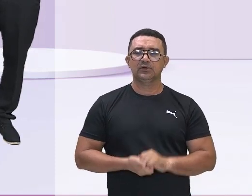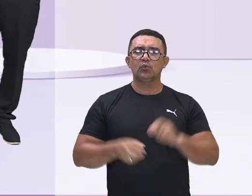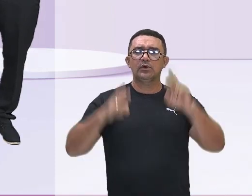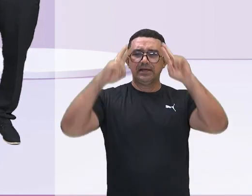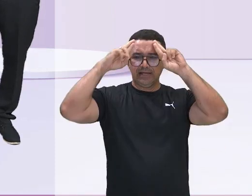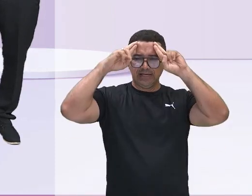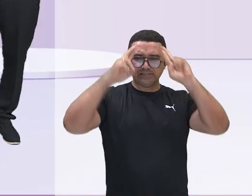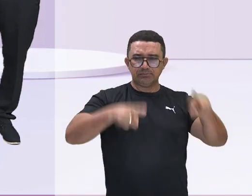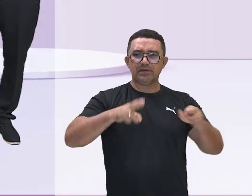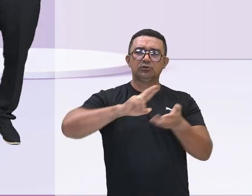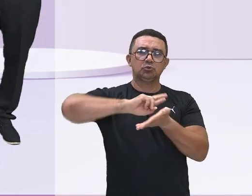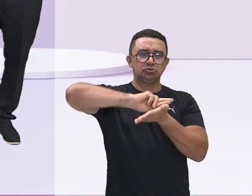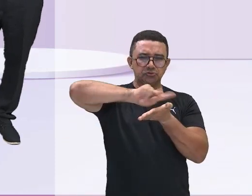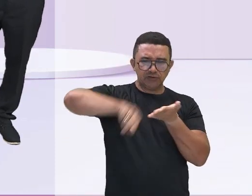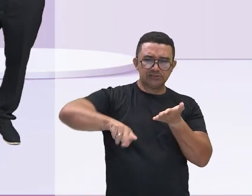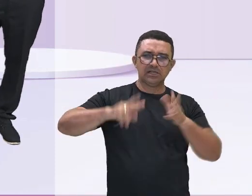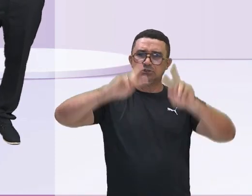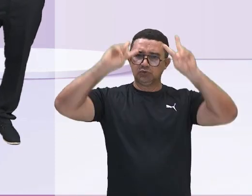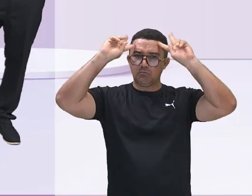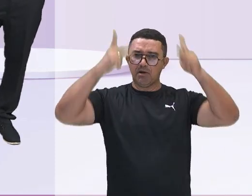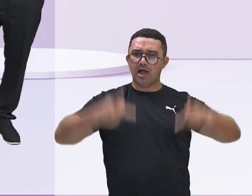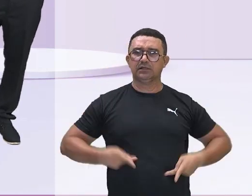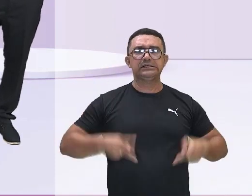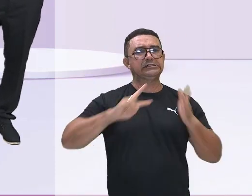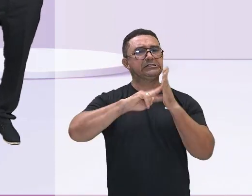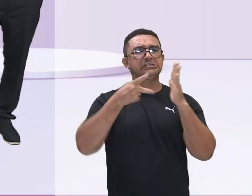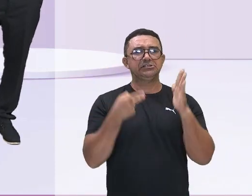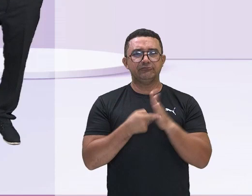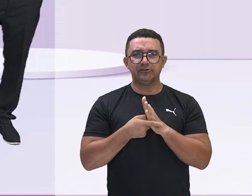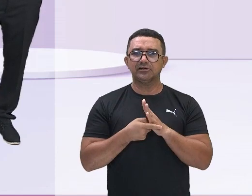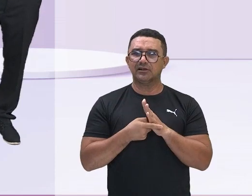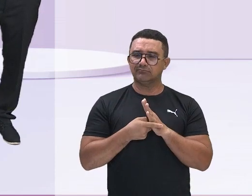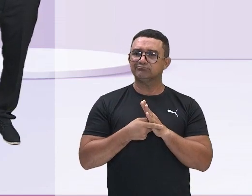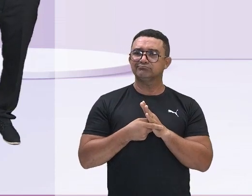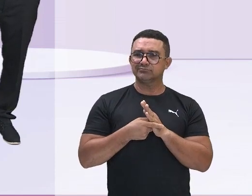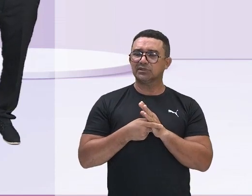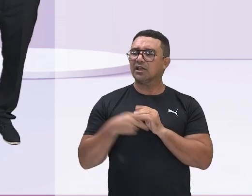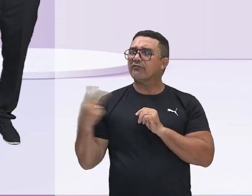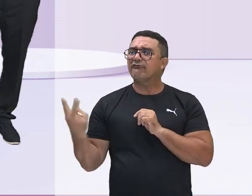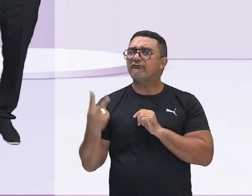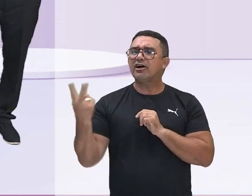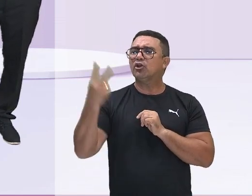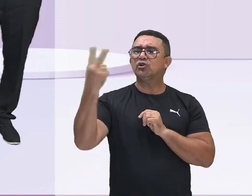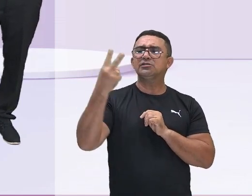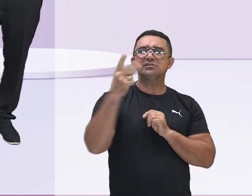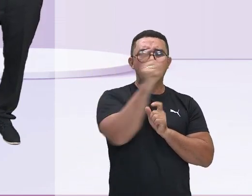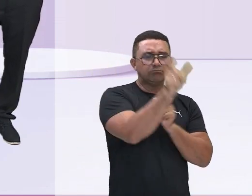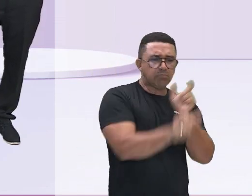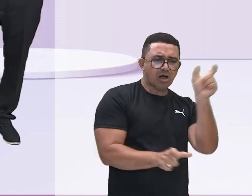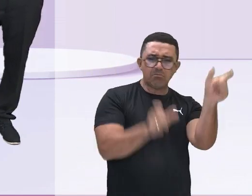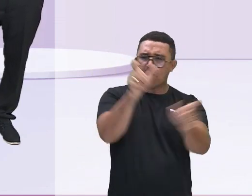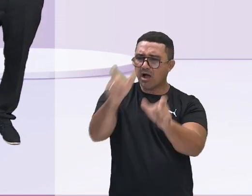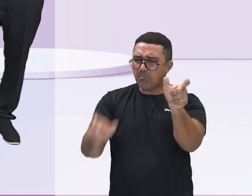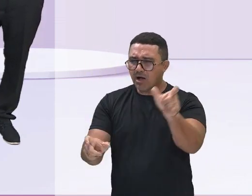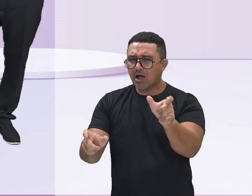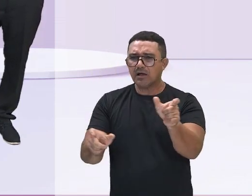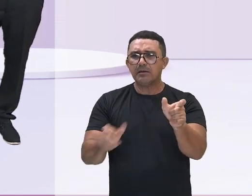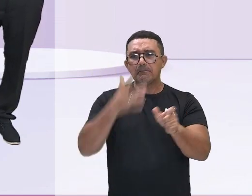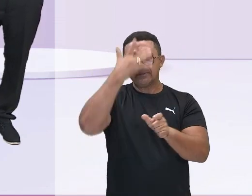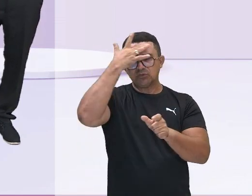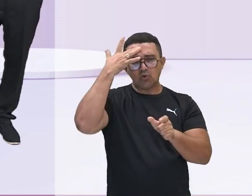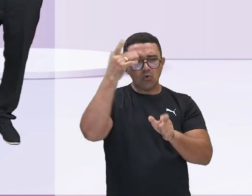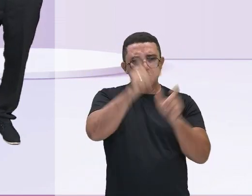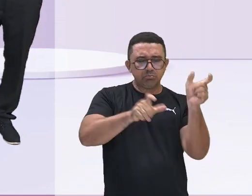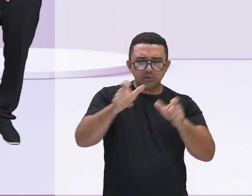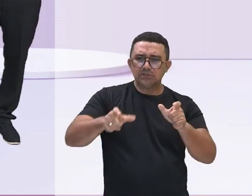Respeito à diversidade humana significa reconhecer e valorizar as diversas formas de ser e